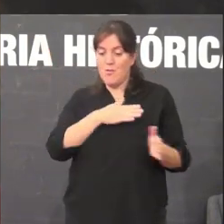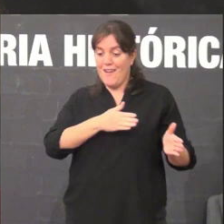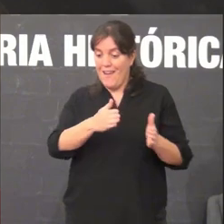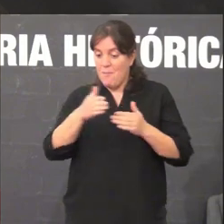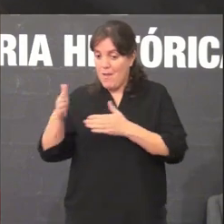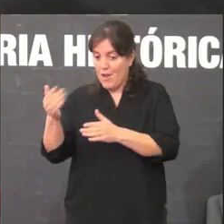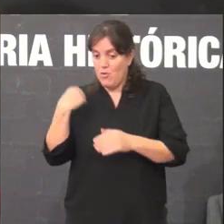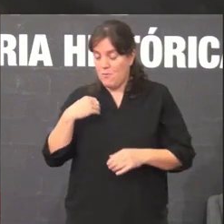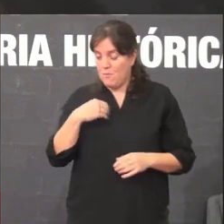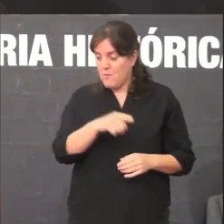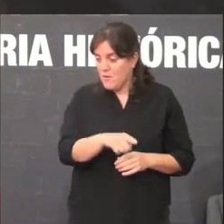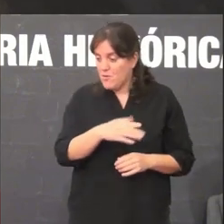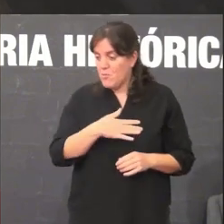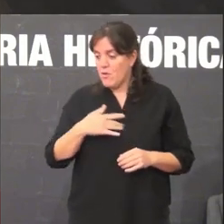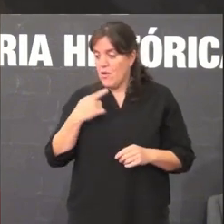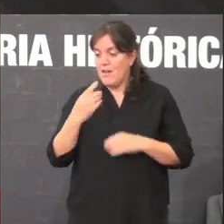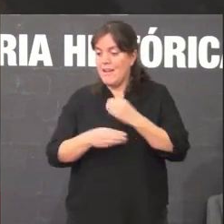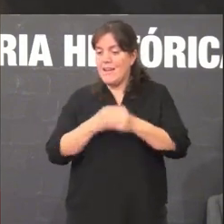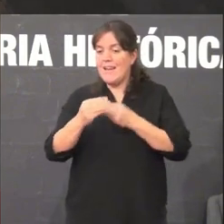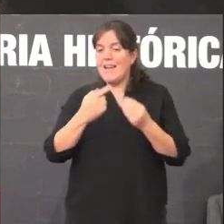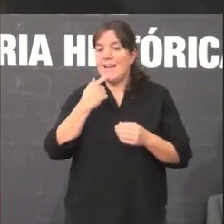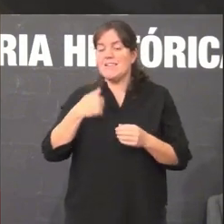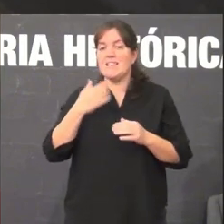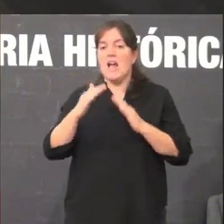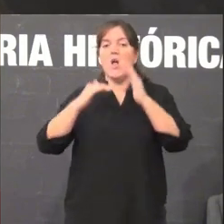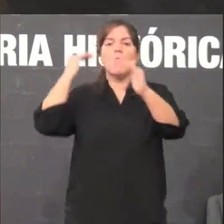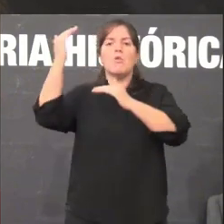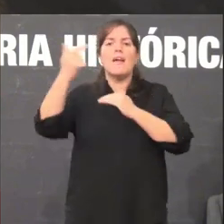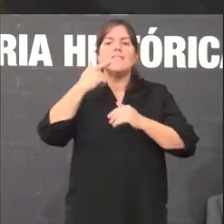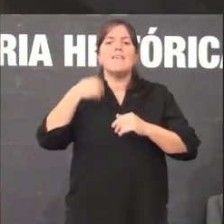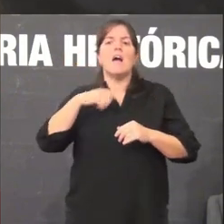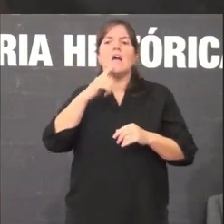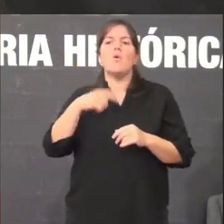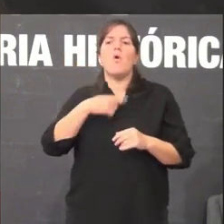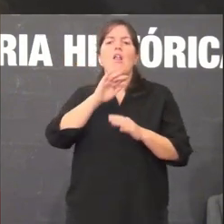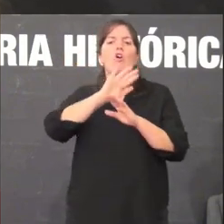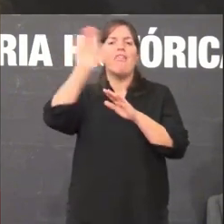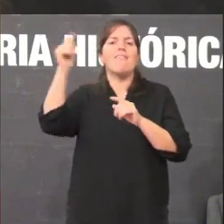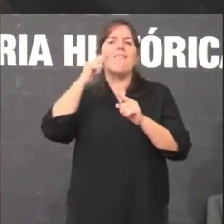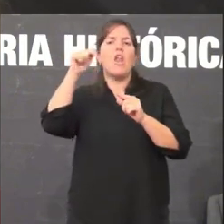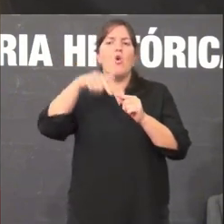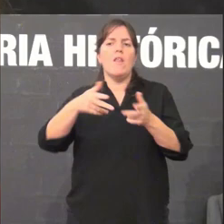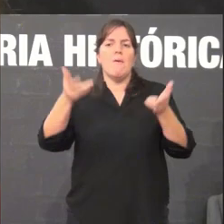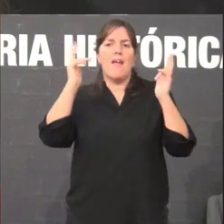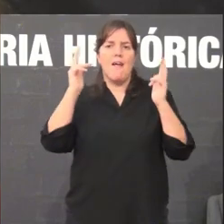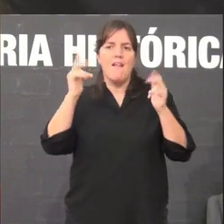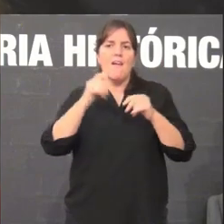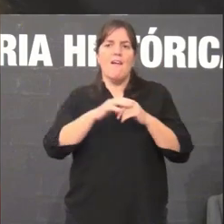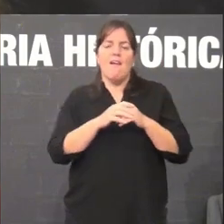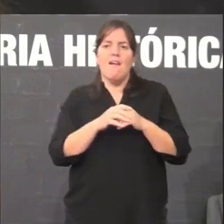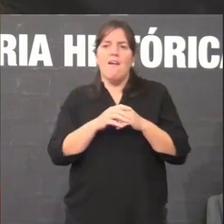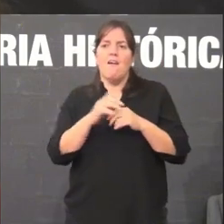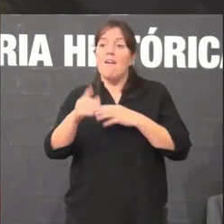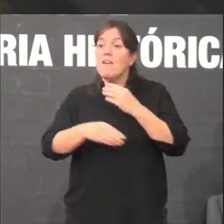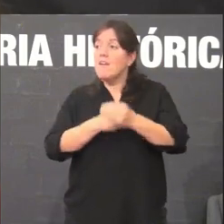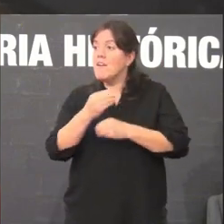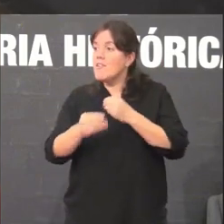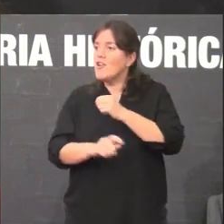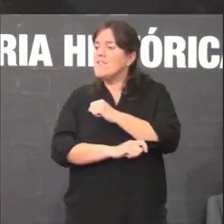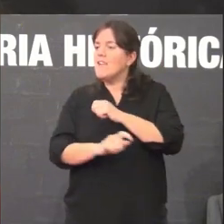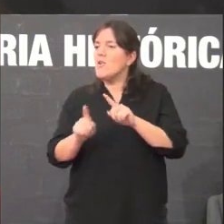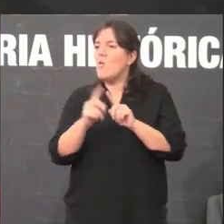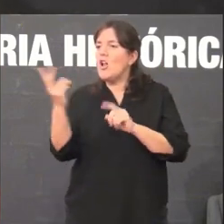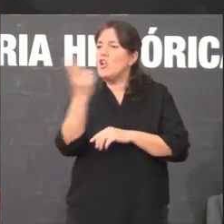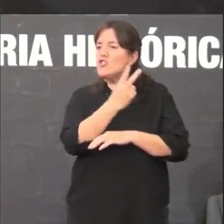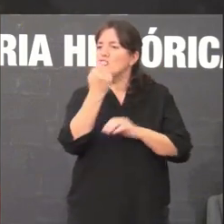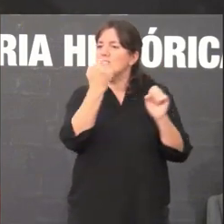queria dar a esta democracia, que era uma democracia ocidental, liberal, então começam estratégias